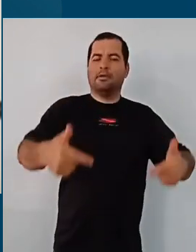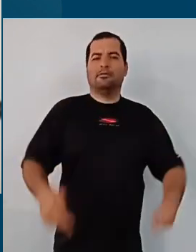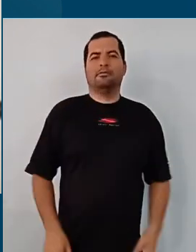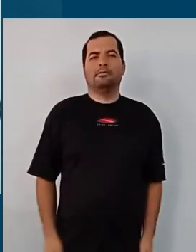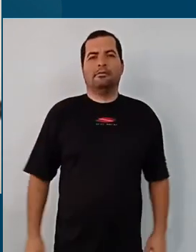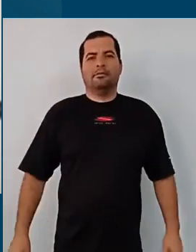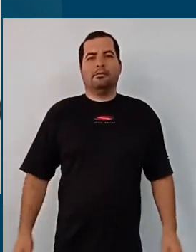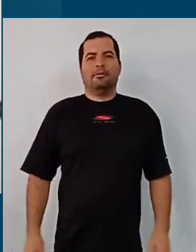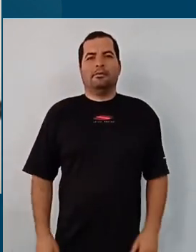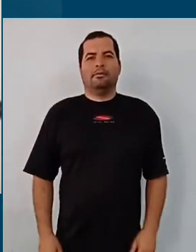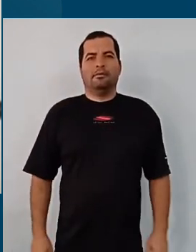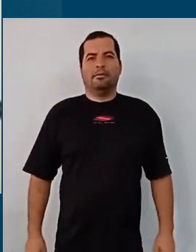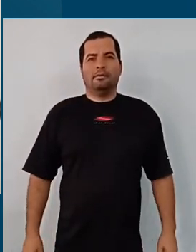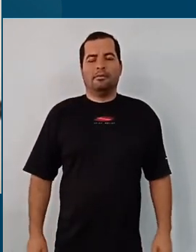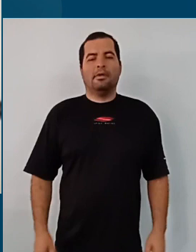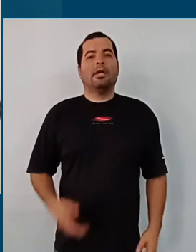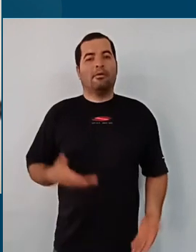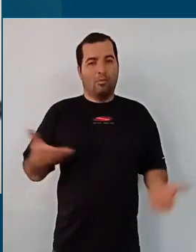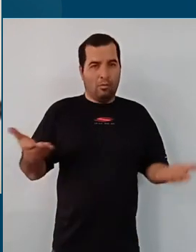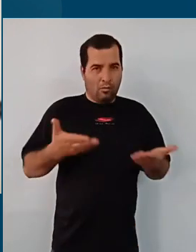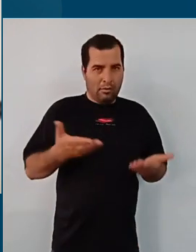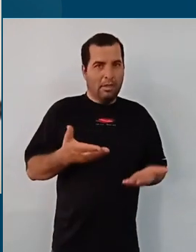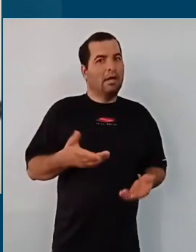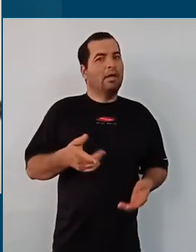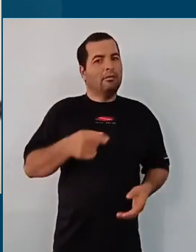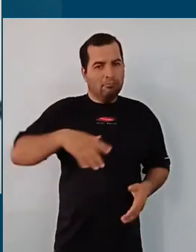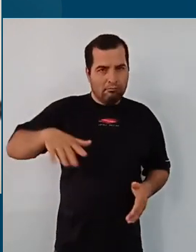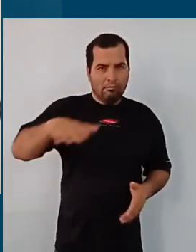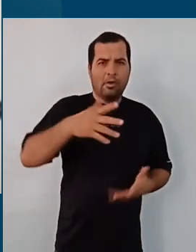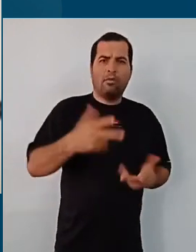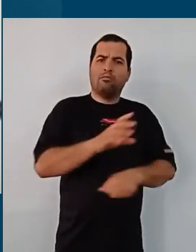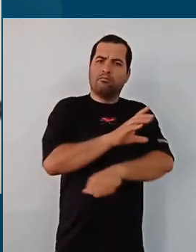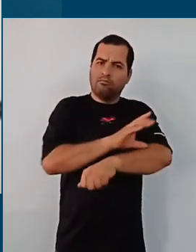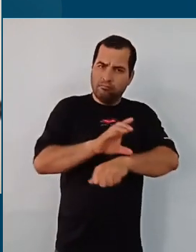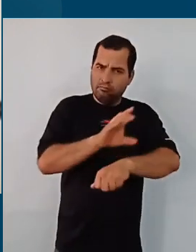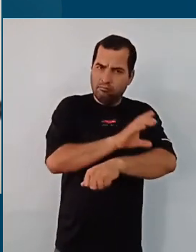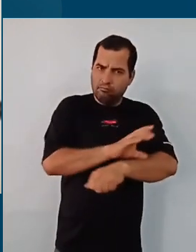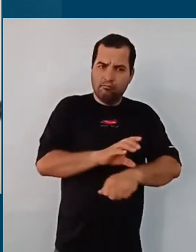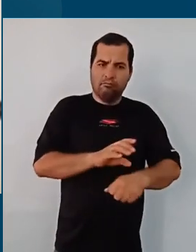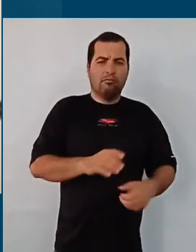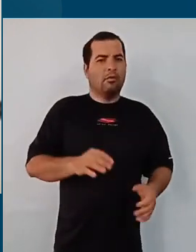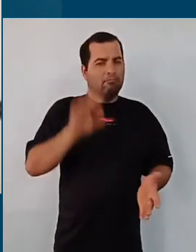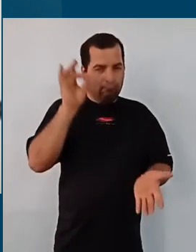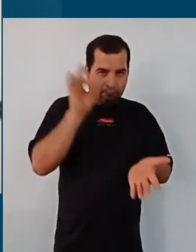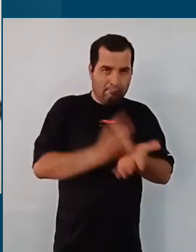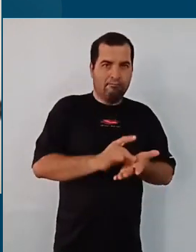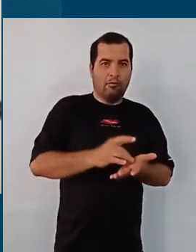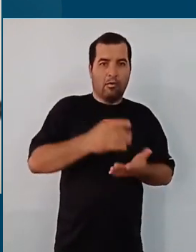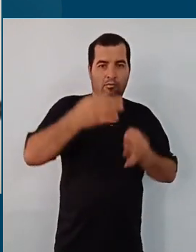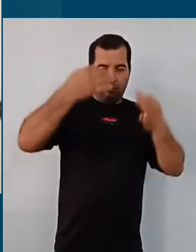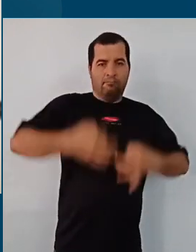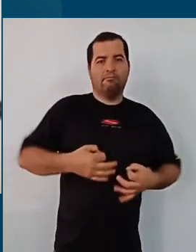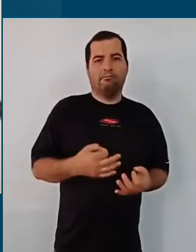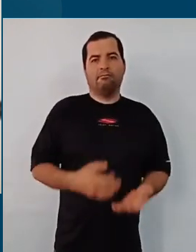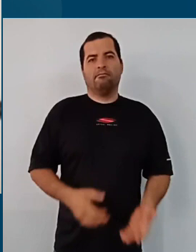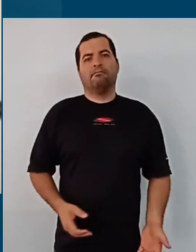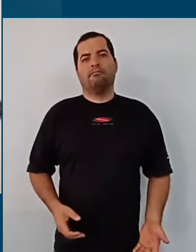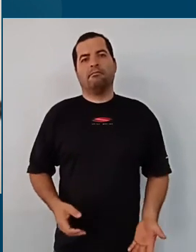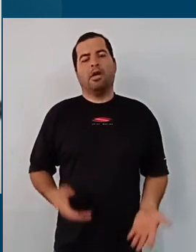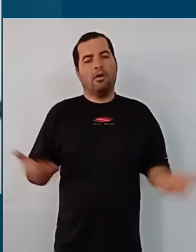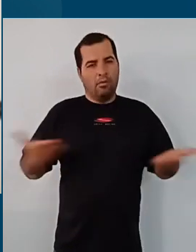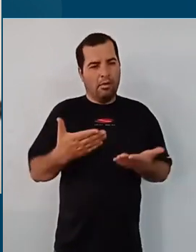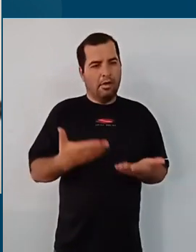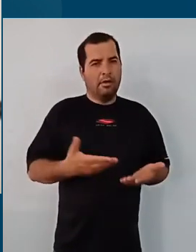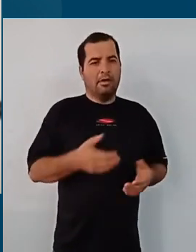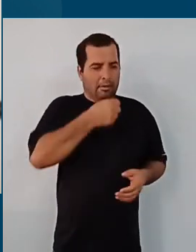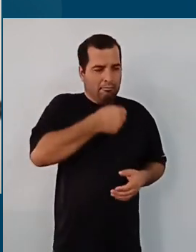trabalho. Esta é uma atividade de natureza formativa, formal, inclusive, e eu passo